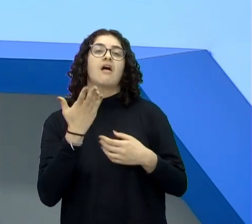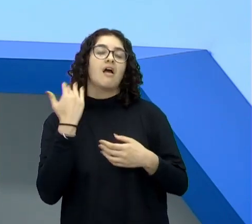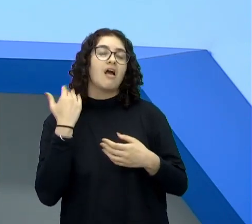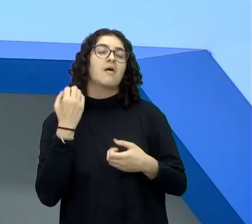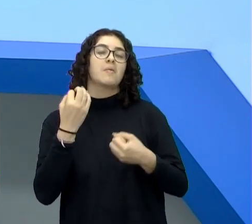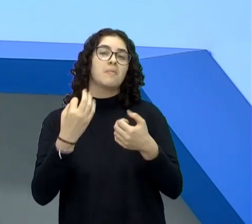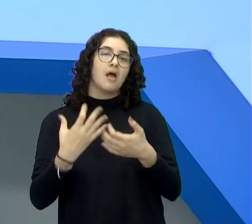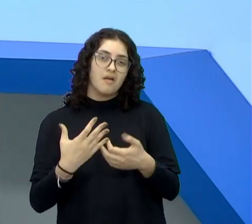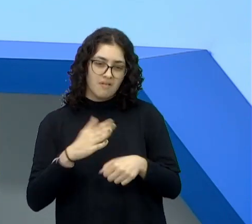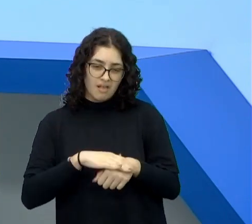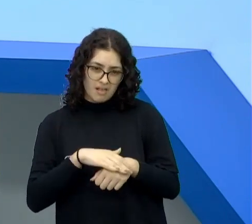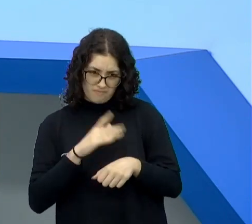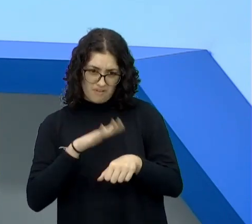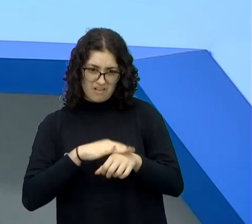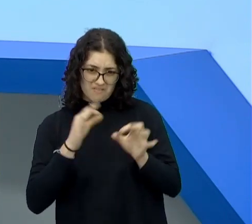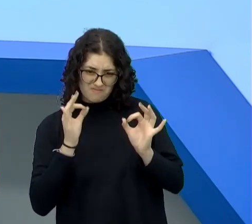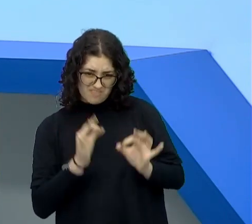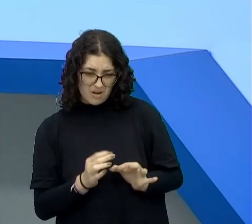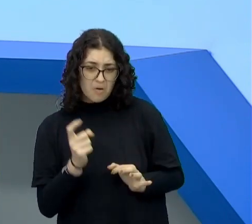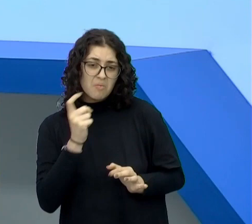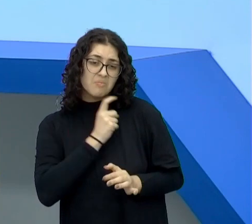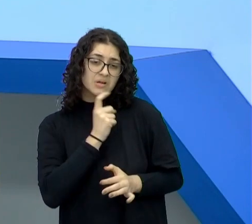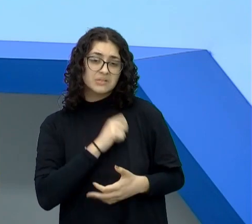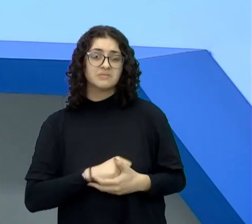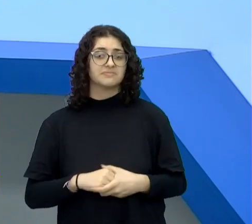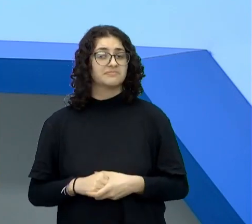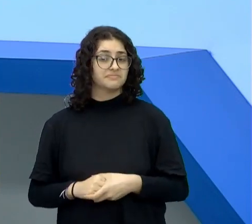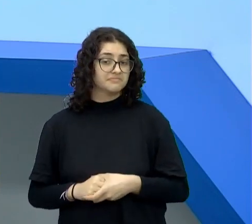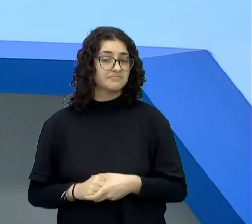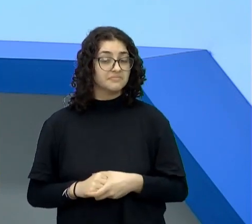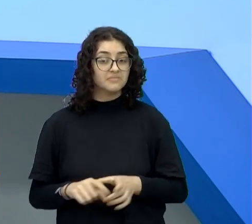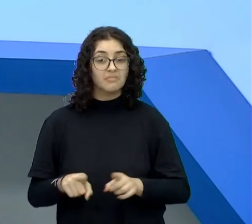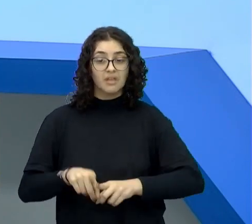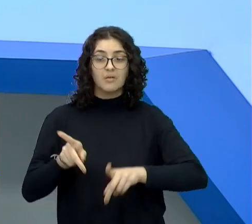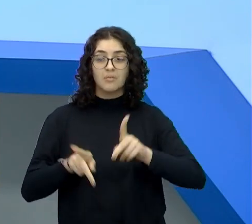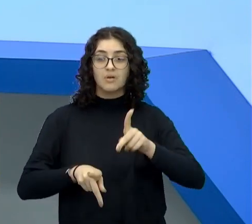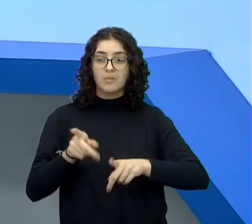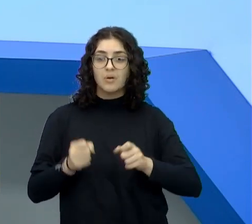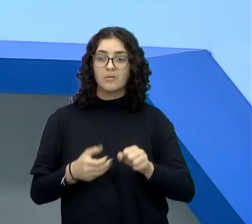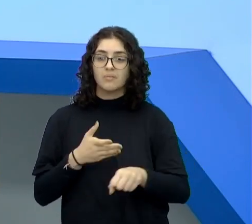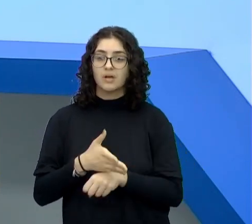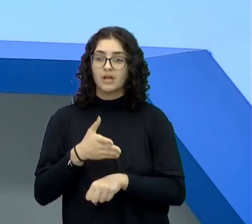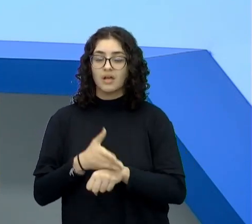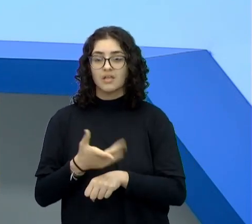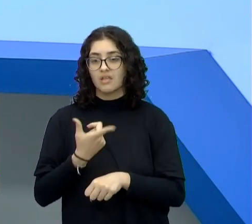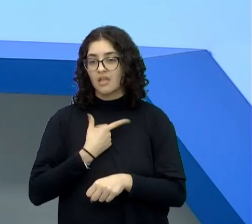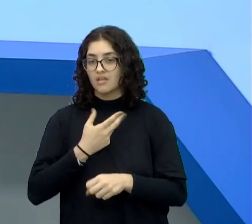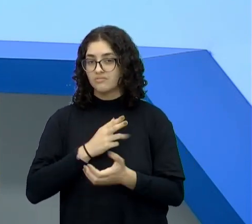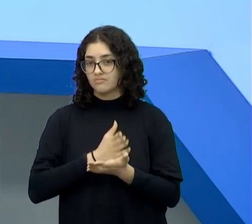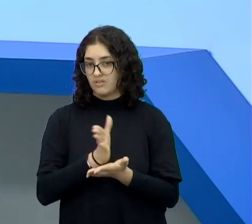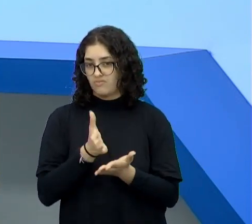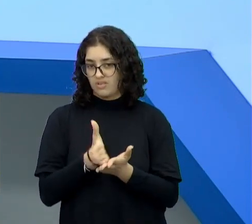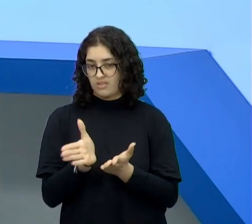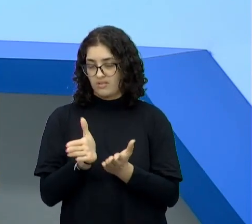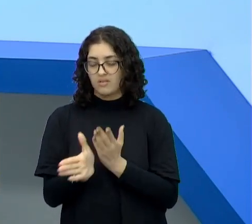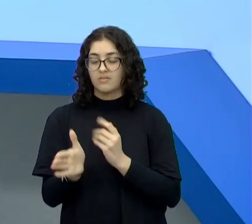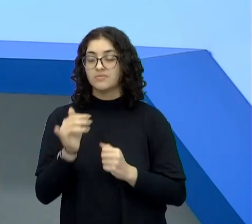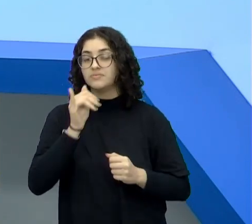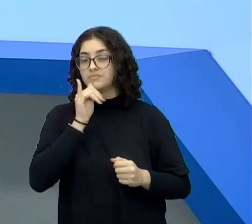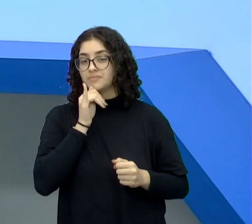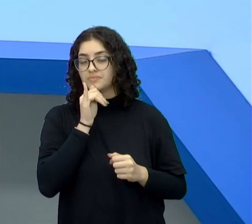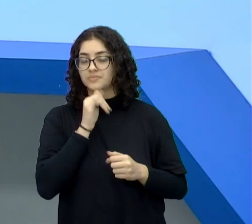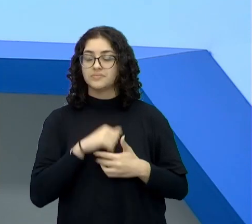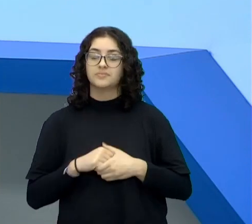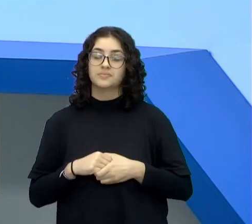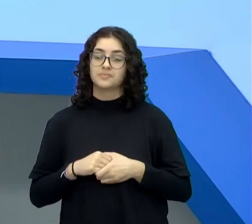cumpriria, no caso, e também a população ela pode participar através de outros meios. Tá? Então, por exemplo,